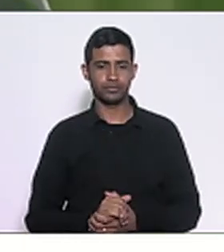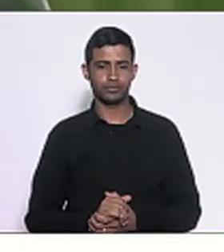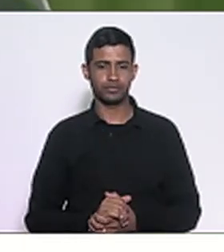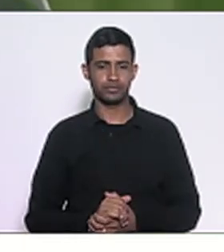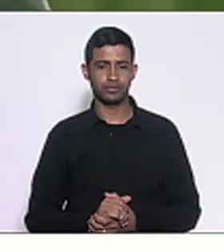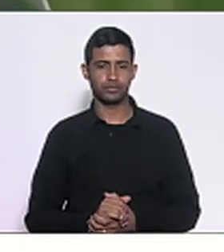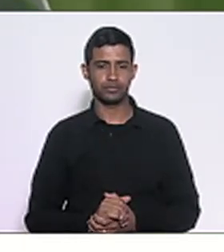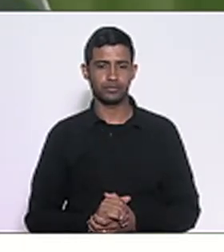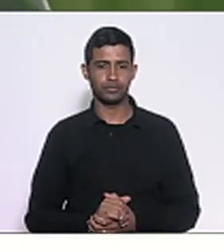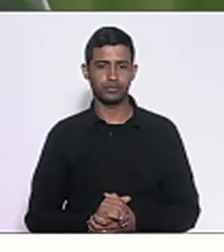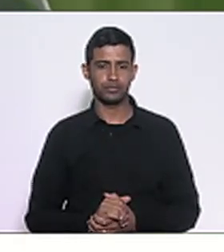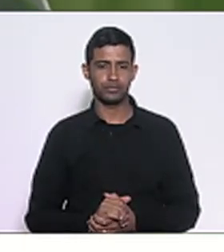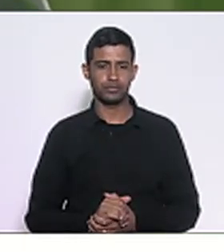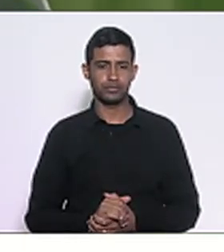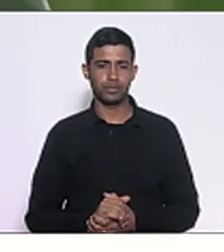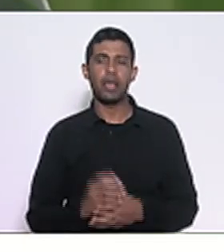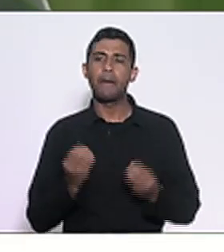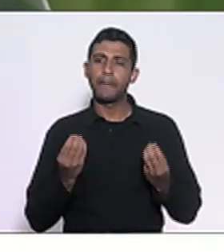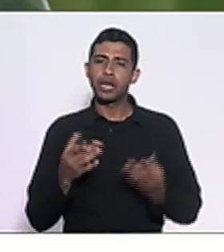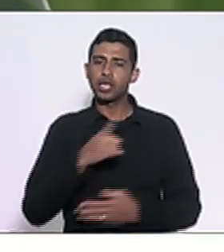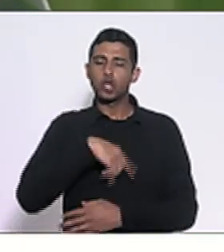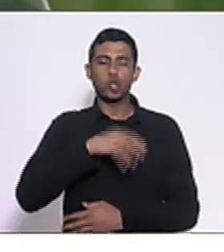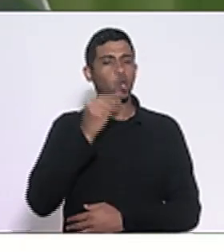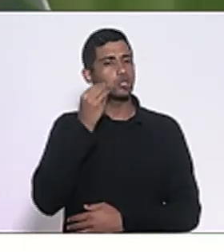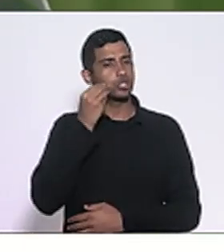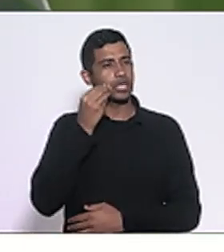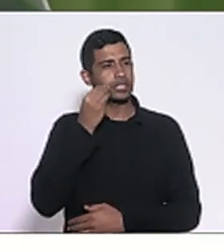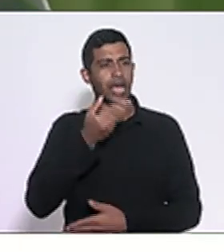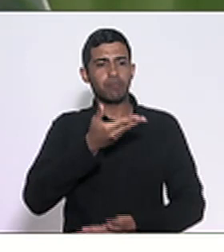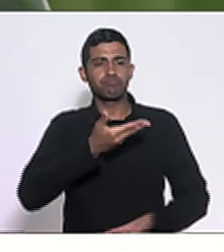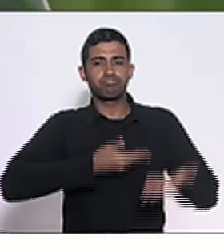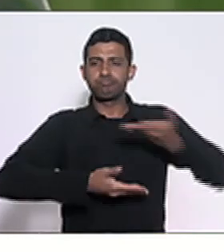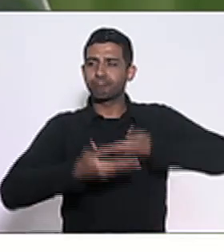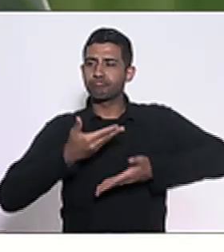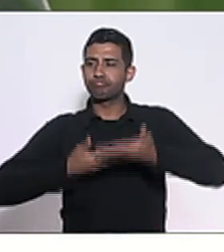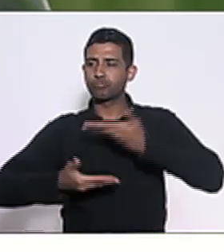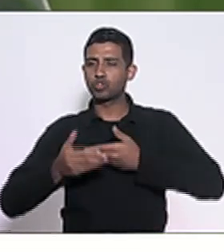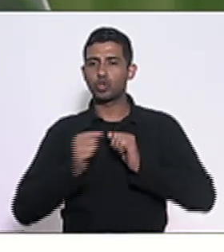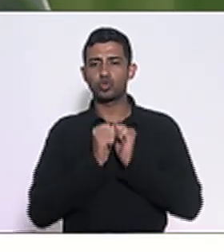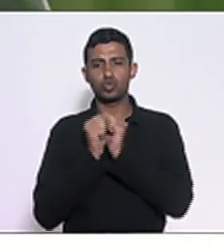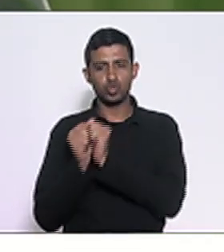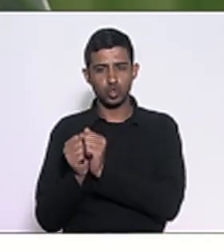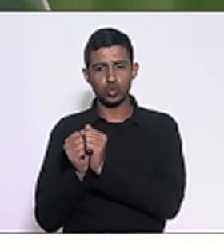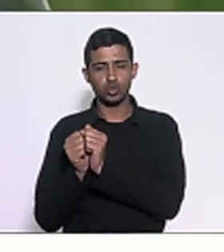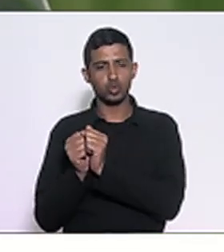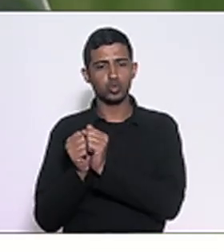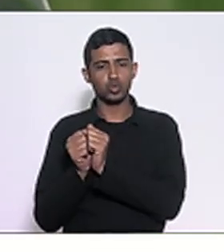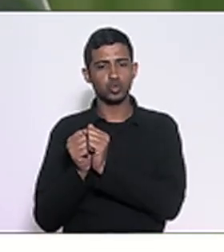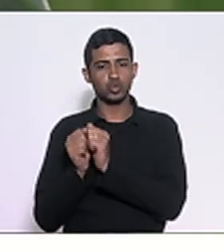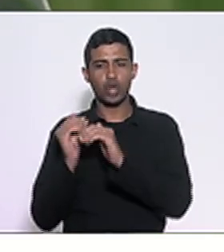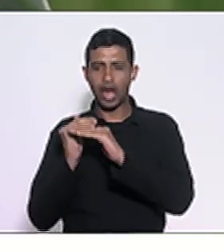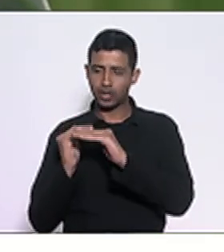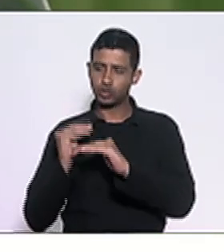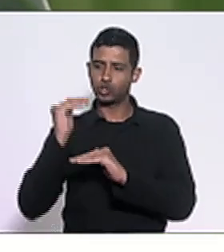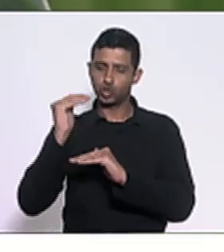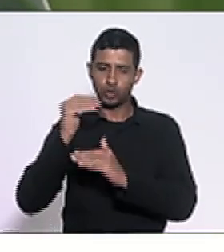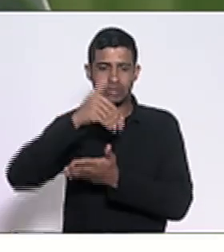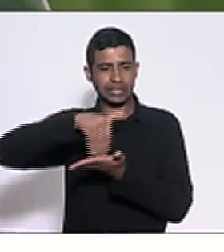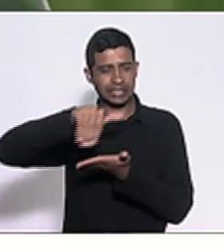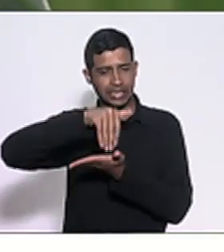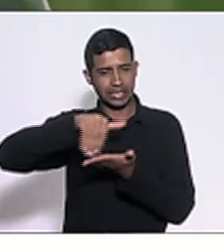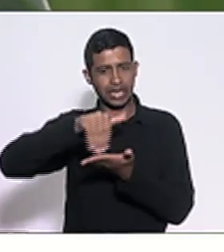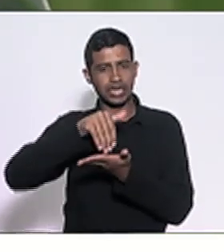para que tentemos e contribuamos junto à Subsecretaria de TIC nessa